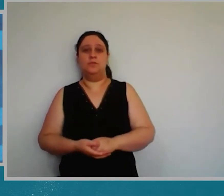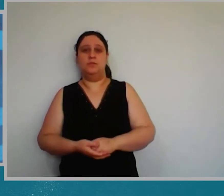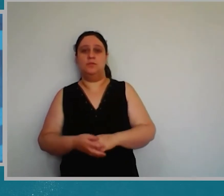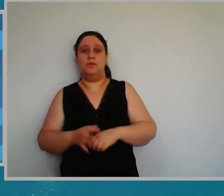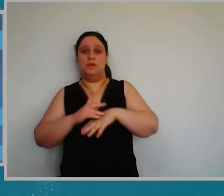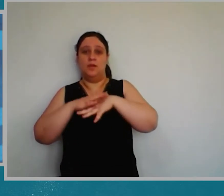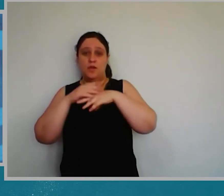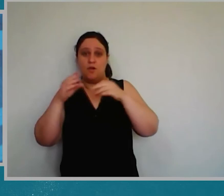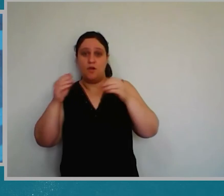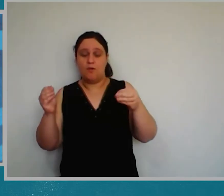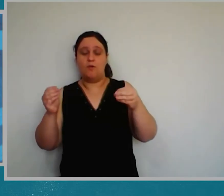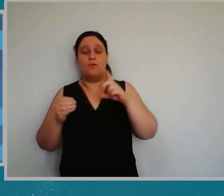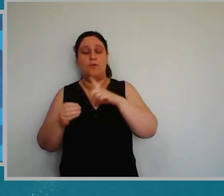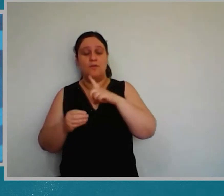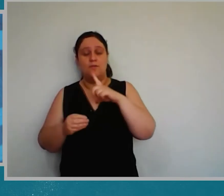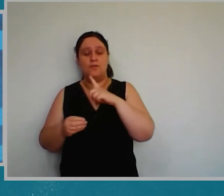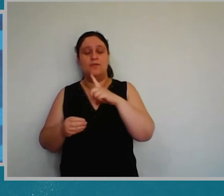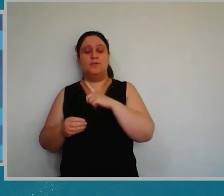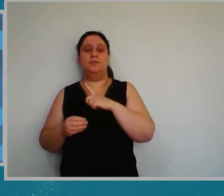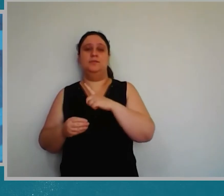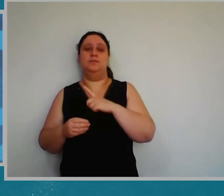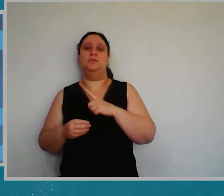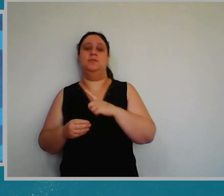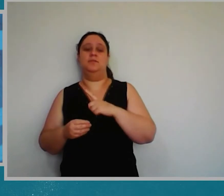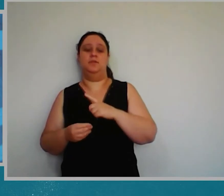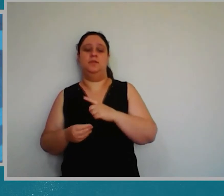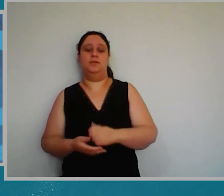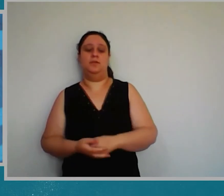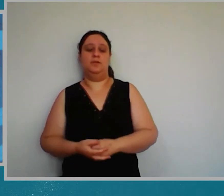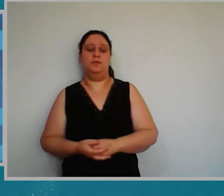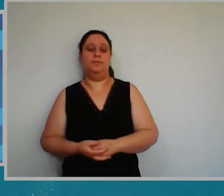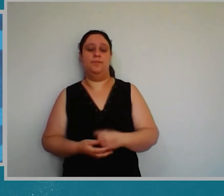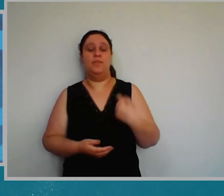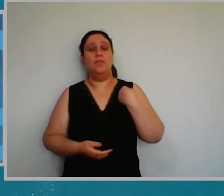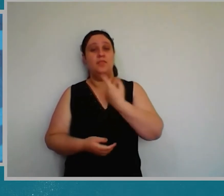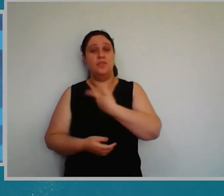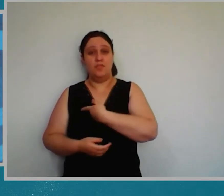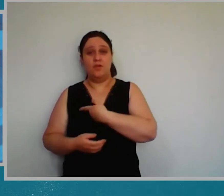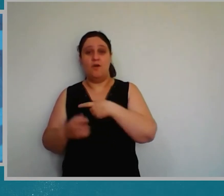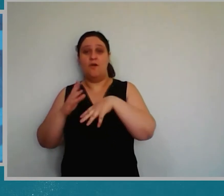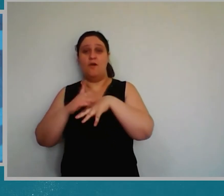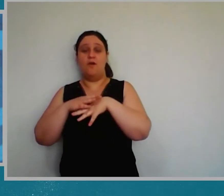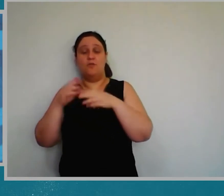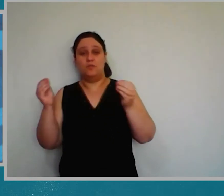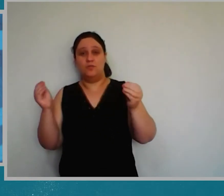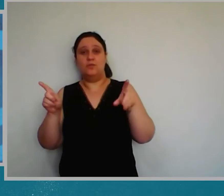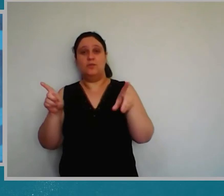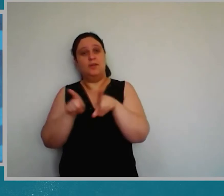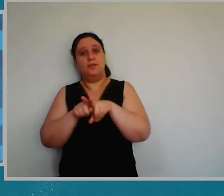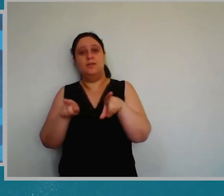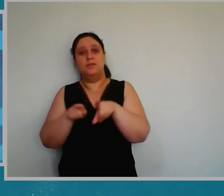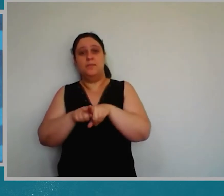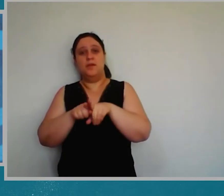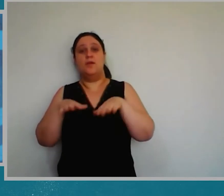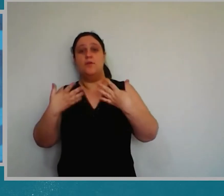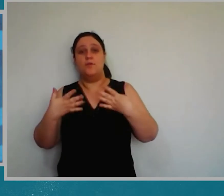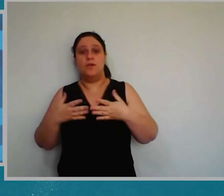sem detença. Irmãos, nós somos curados também quando saímos para repartir o nosso